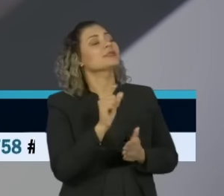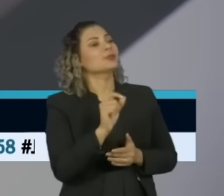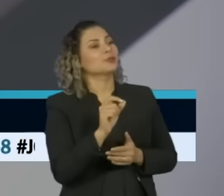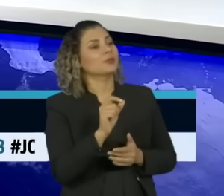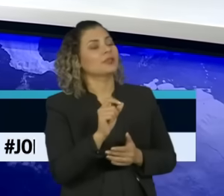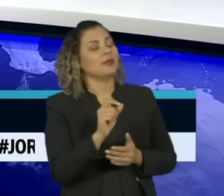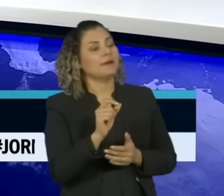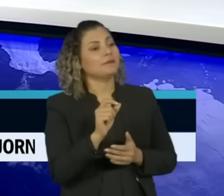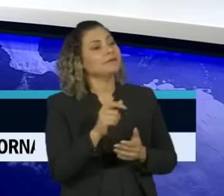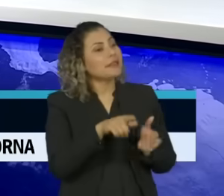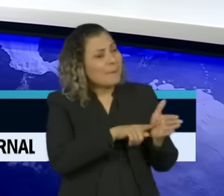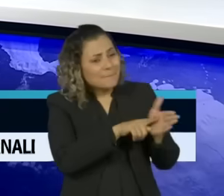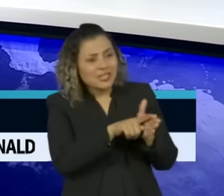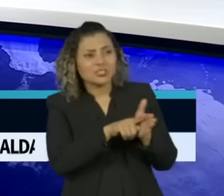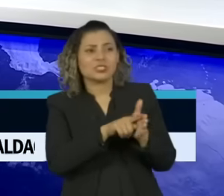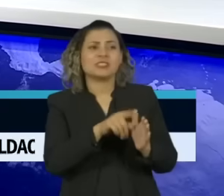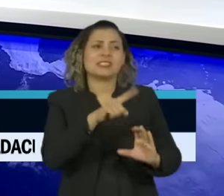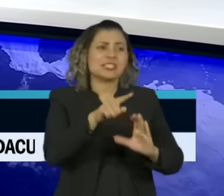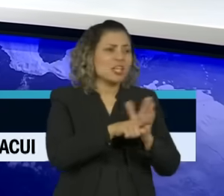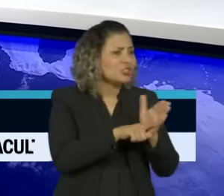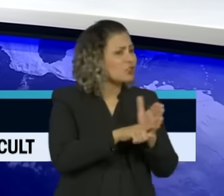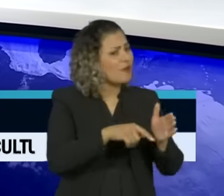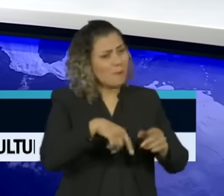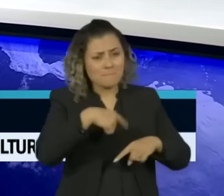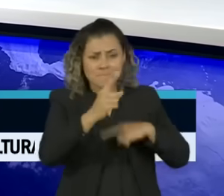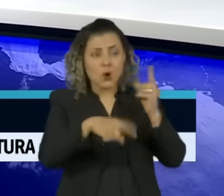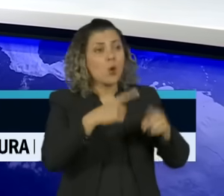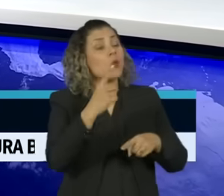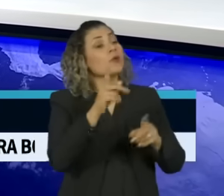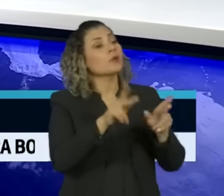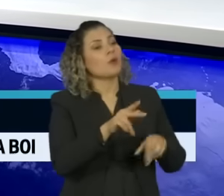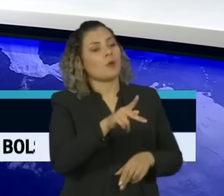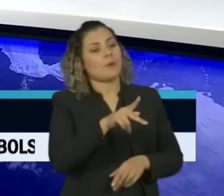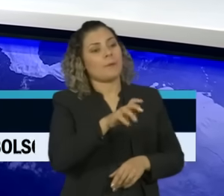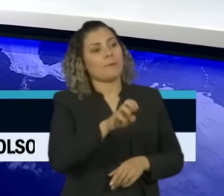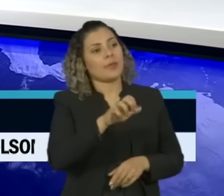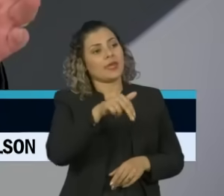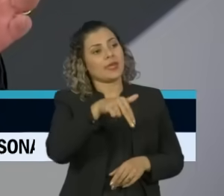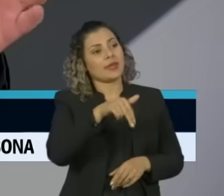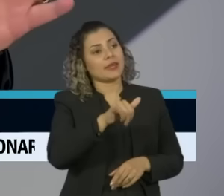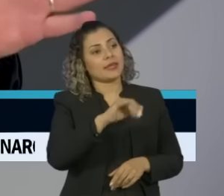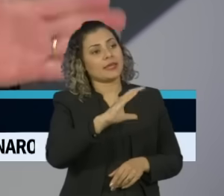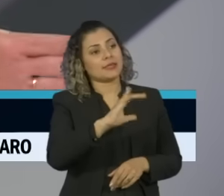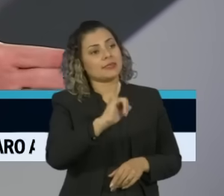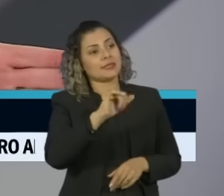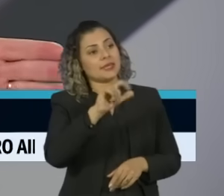é acompanhada de um avanço significativo. Por exemplo, a penicilina.